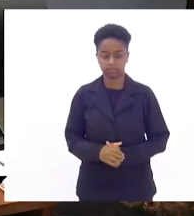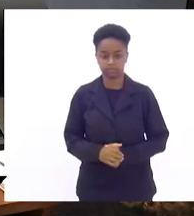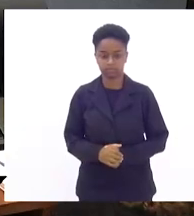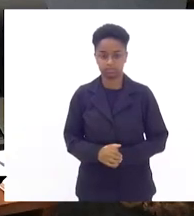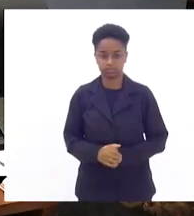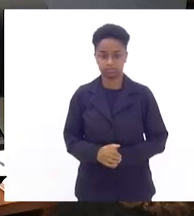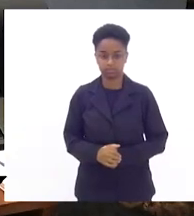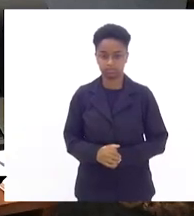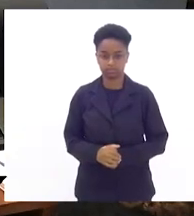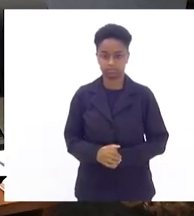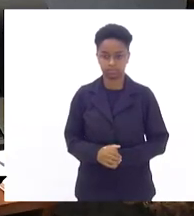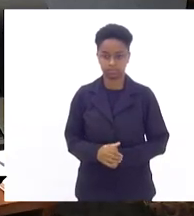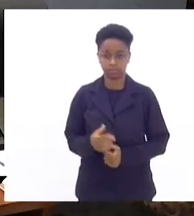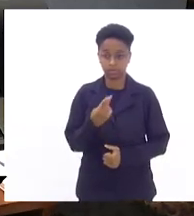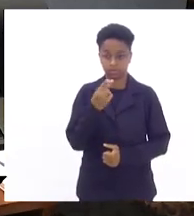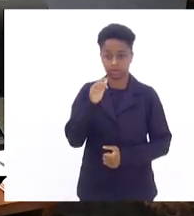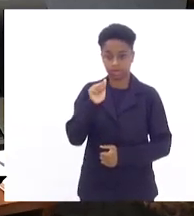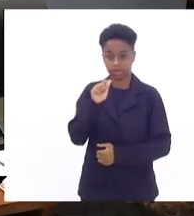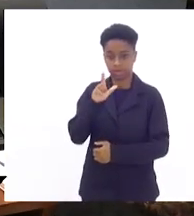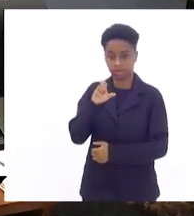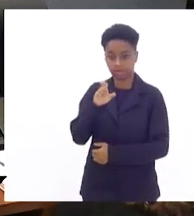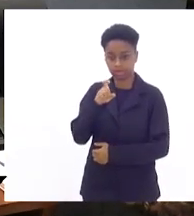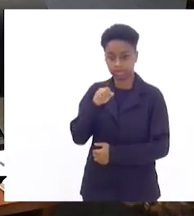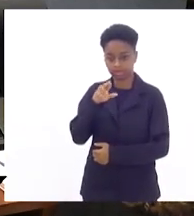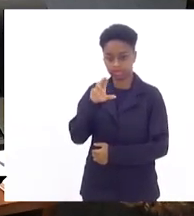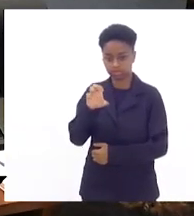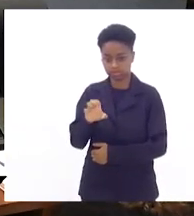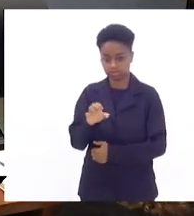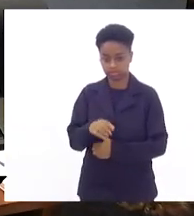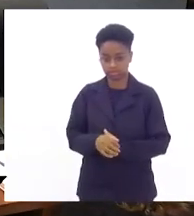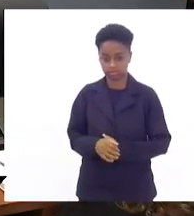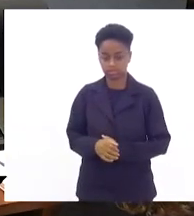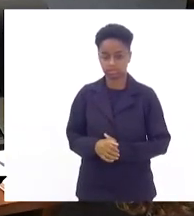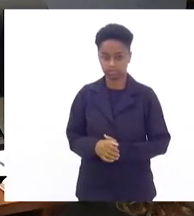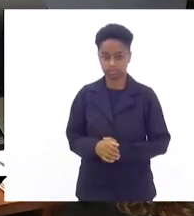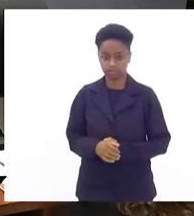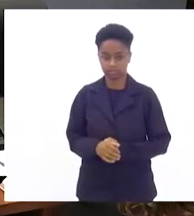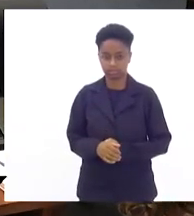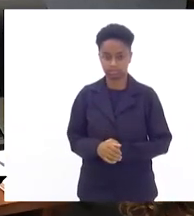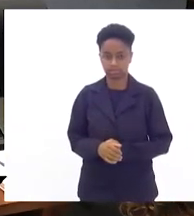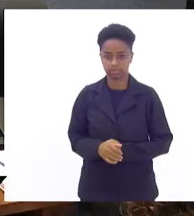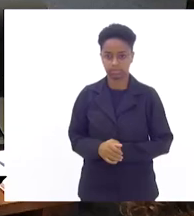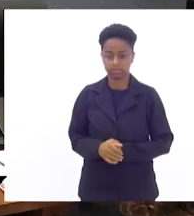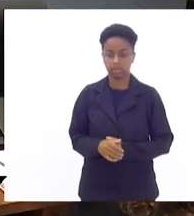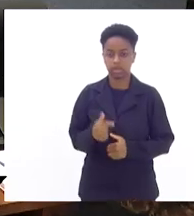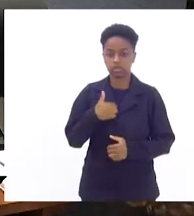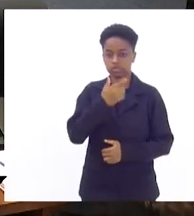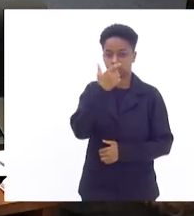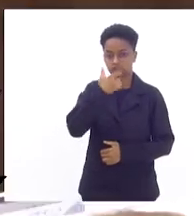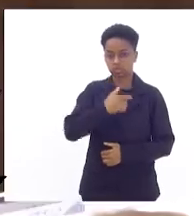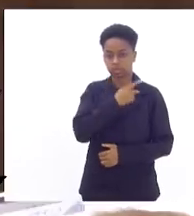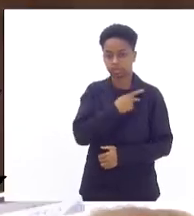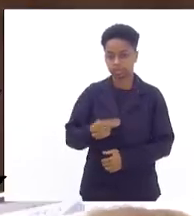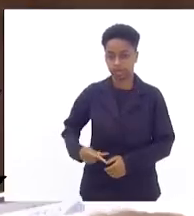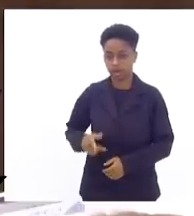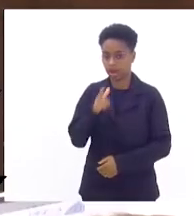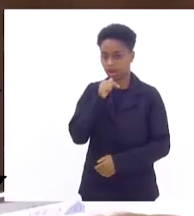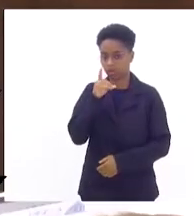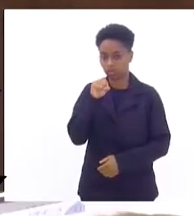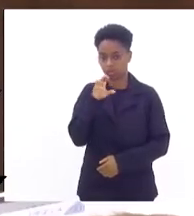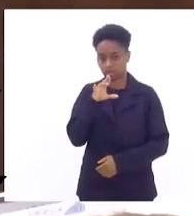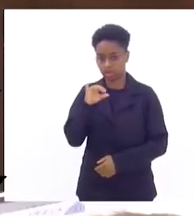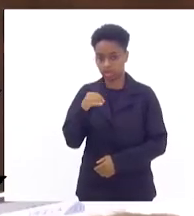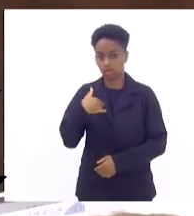Bom dia, presidente. Meu nome é Alexandre Bianchini. Sou presidente da Águas do Rio, tenho